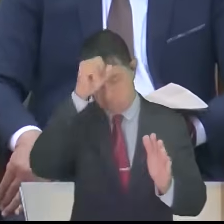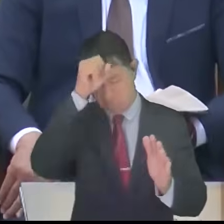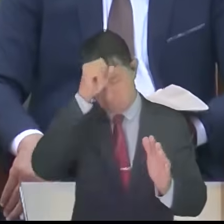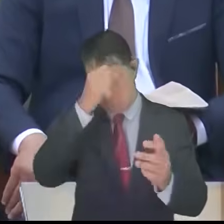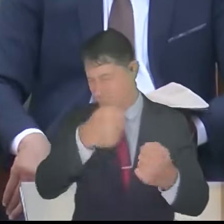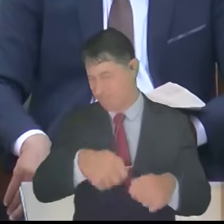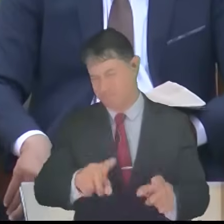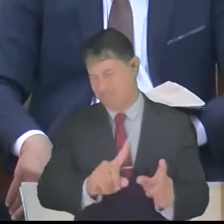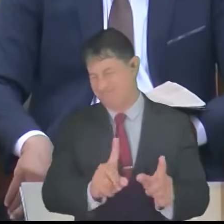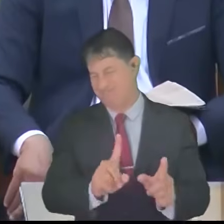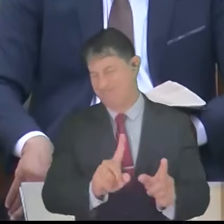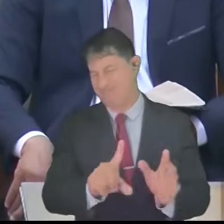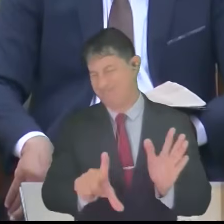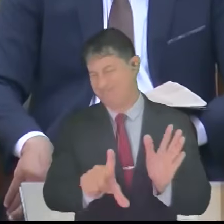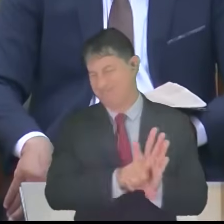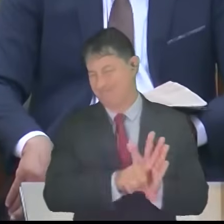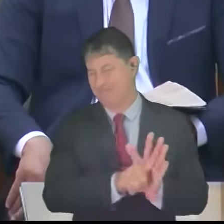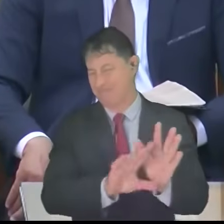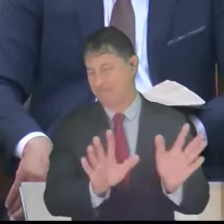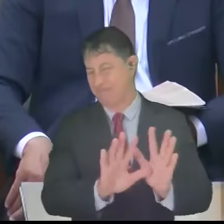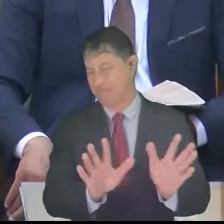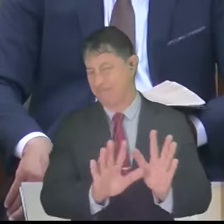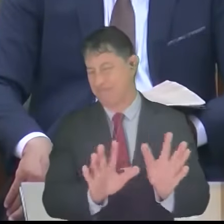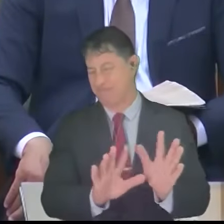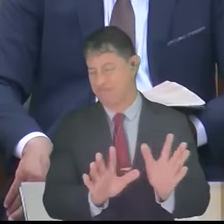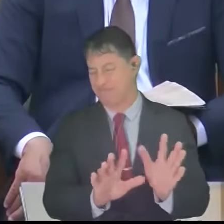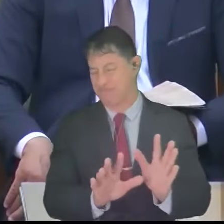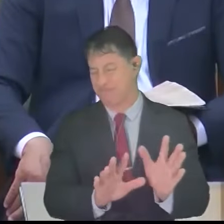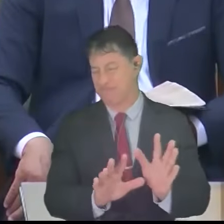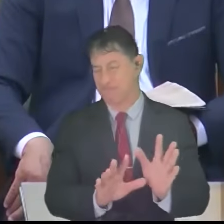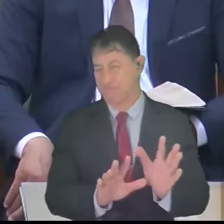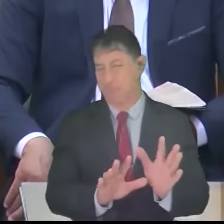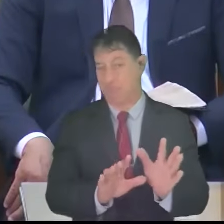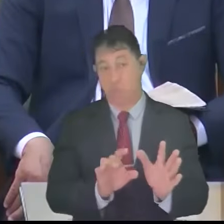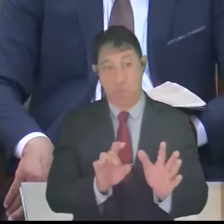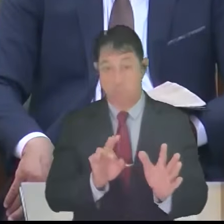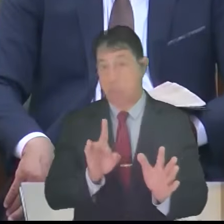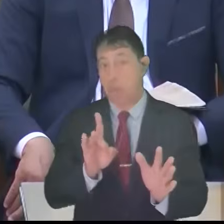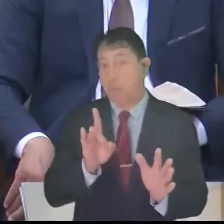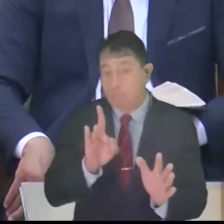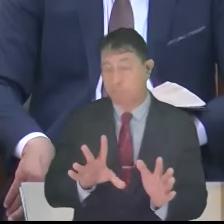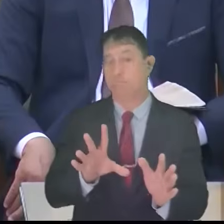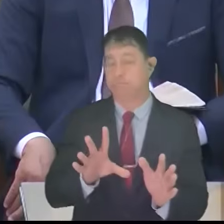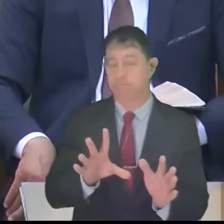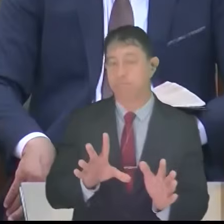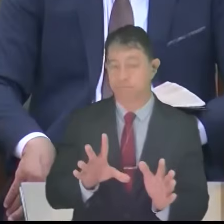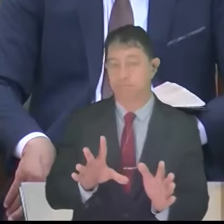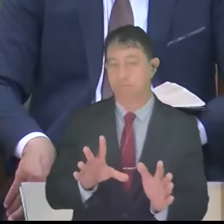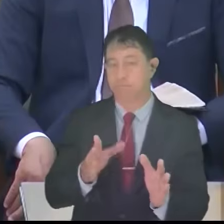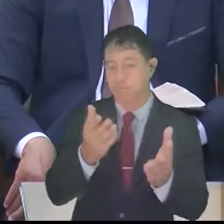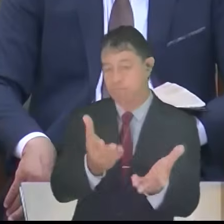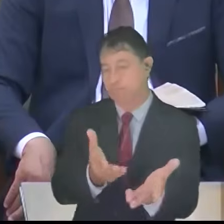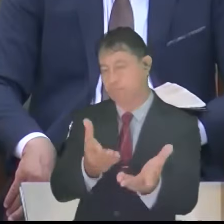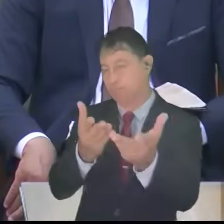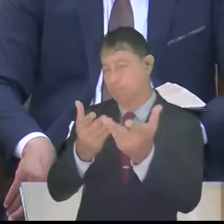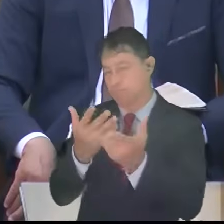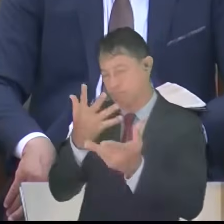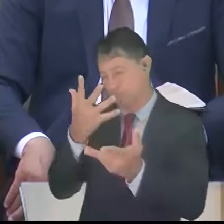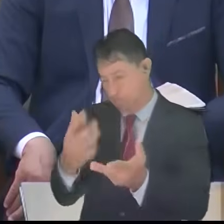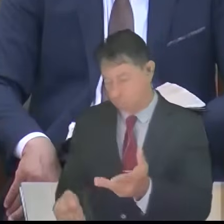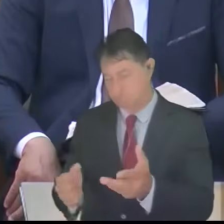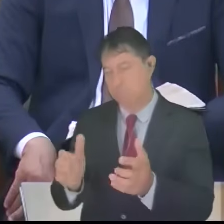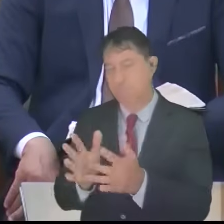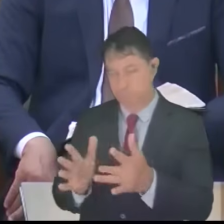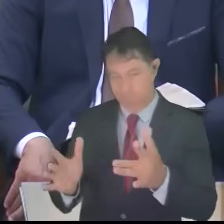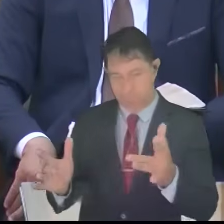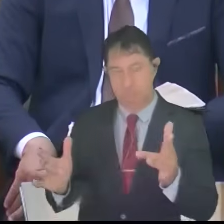precisa cumprir mandamentos tolos e esdrúxulos, é somente você vir para Jesus, é somente